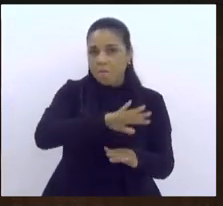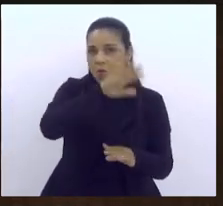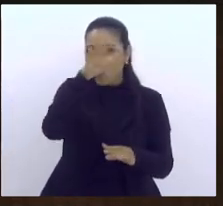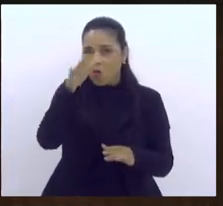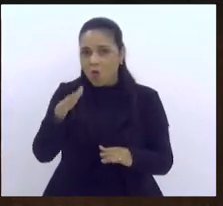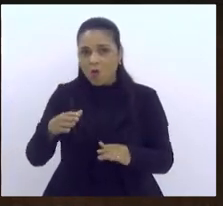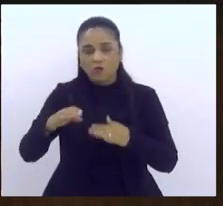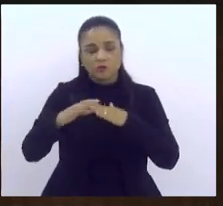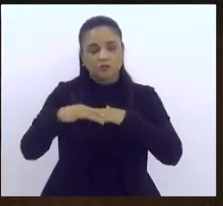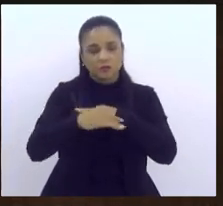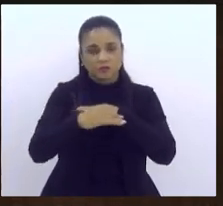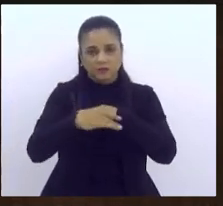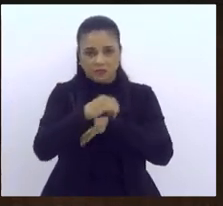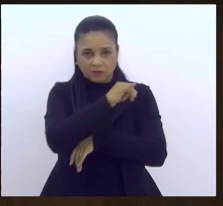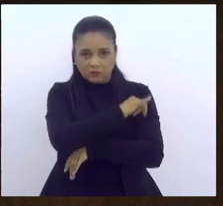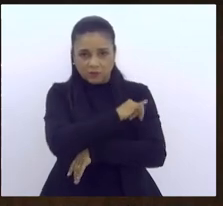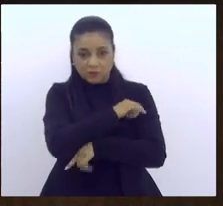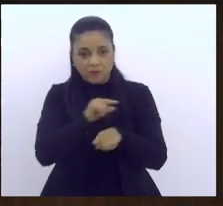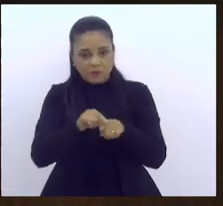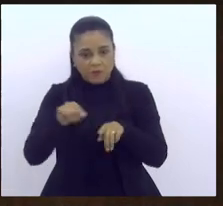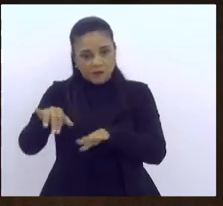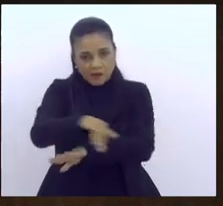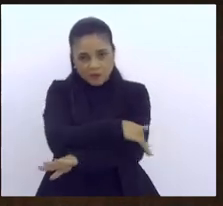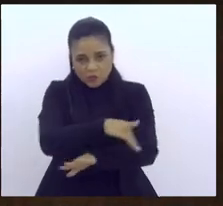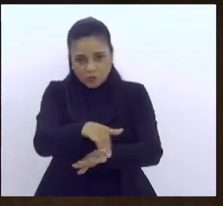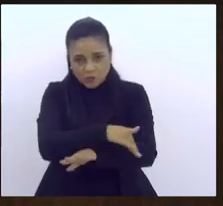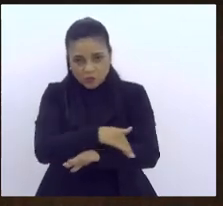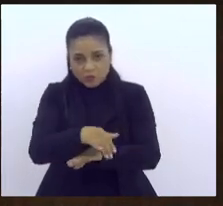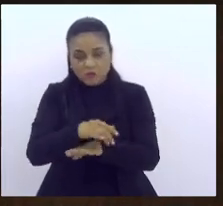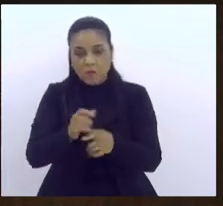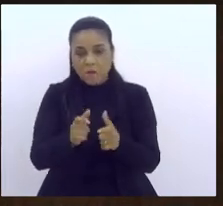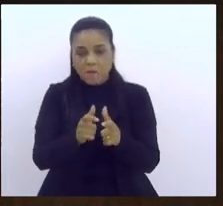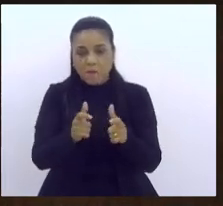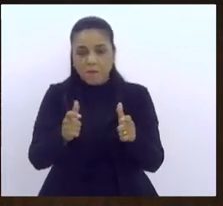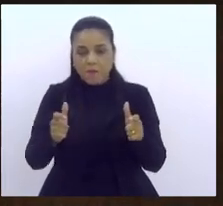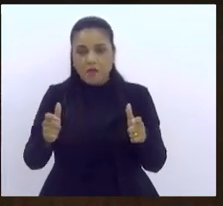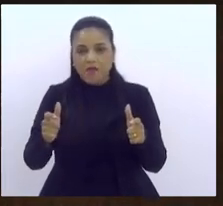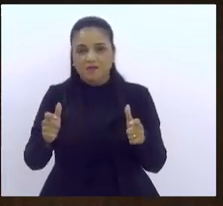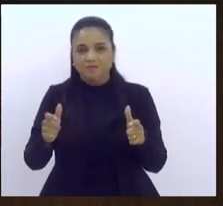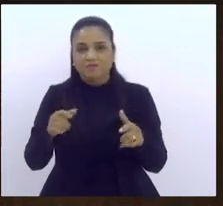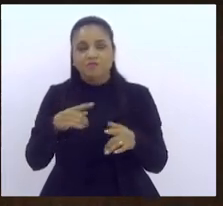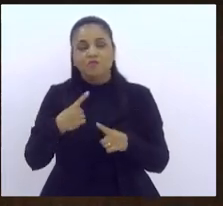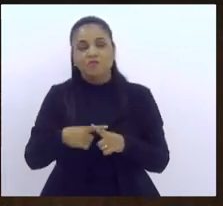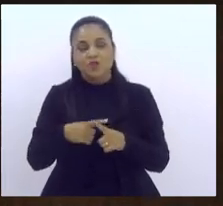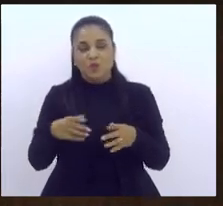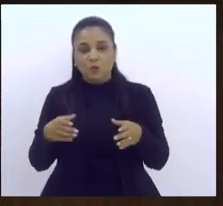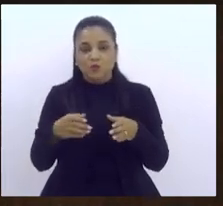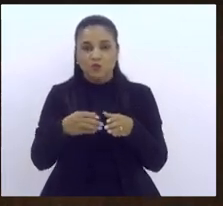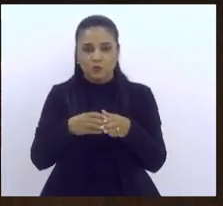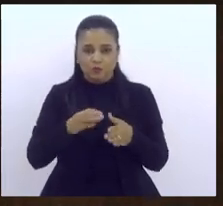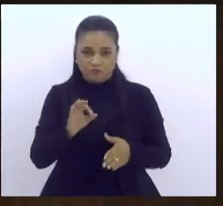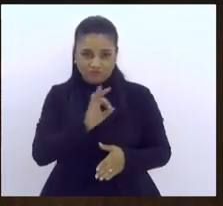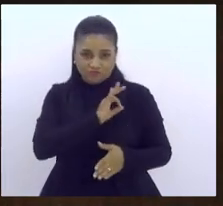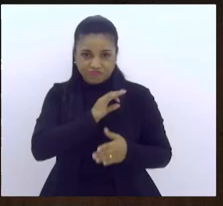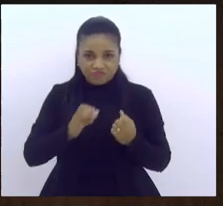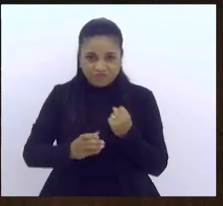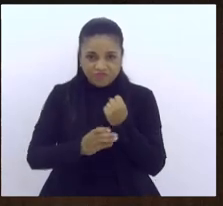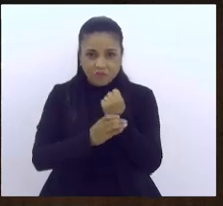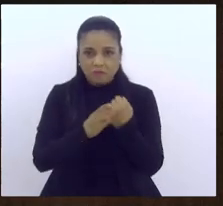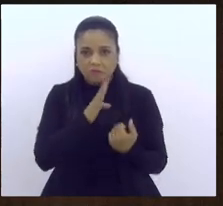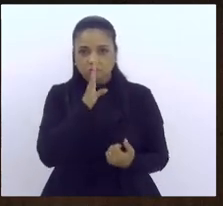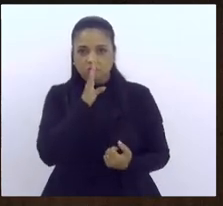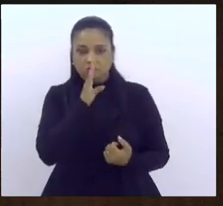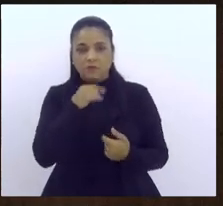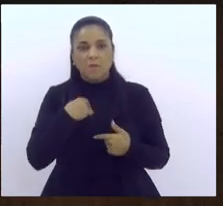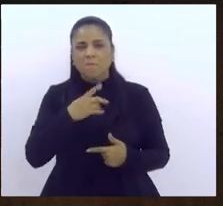Janeiro, mas no asfalto, cada dia aumenta num profundo silêncio das forças de segurança. Parece que é proibido falar de segurança